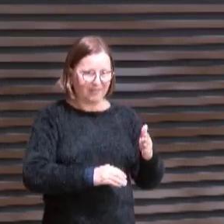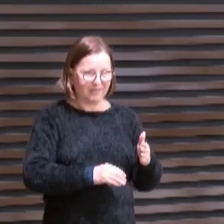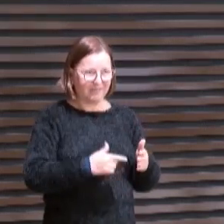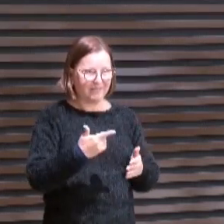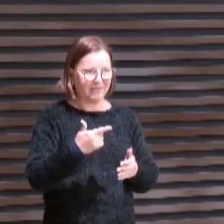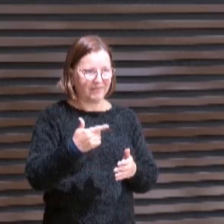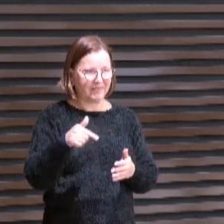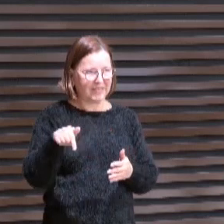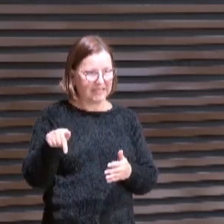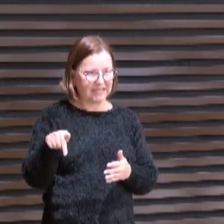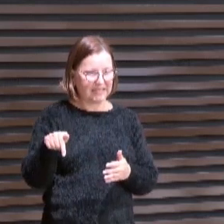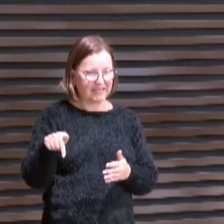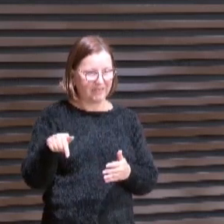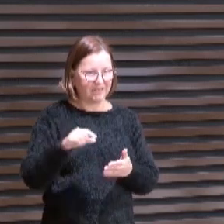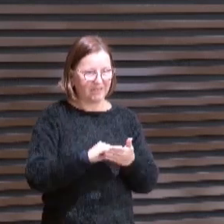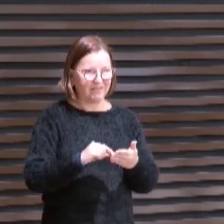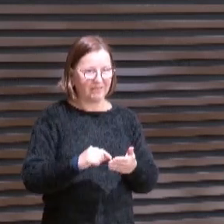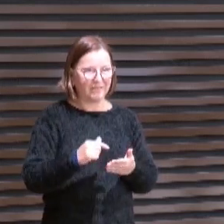Mateus descrevendo isto.